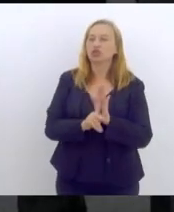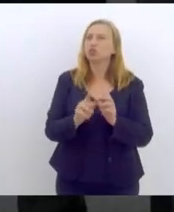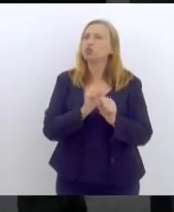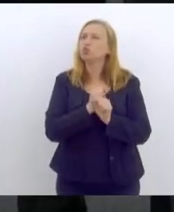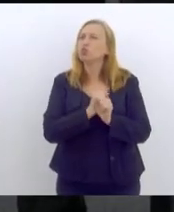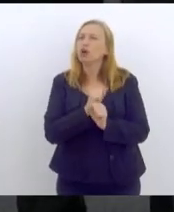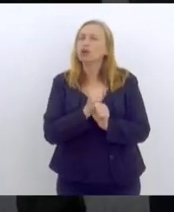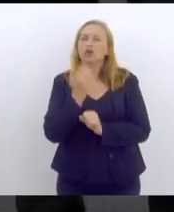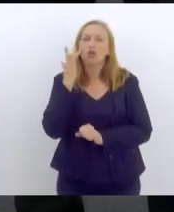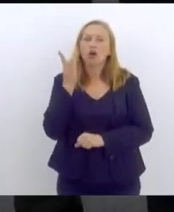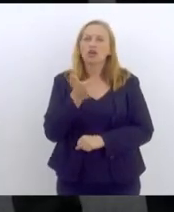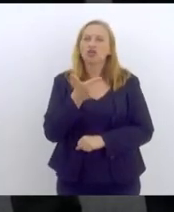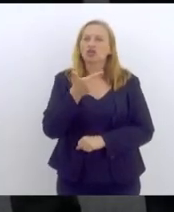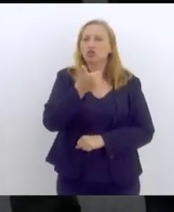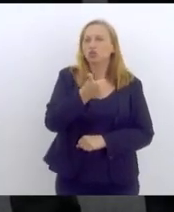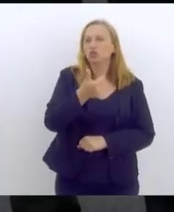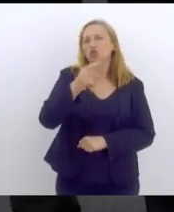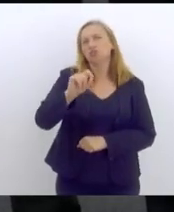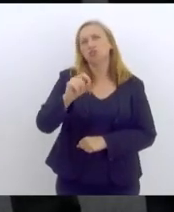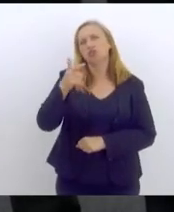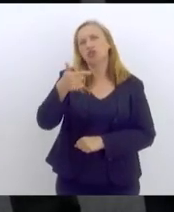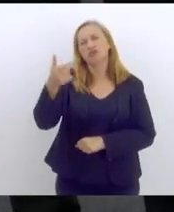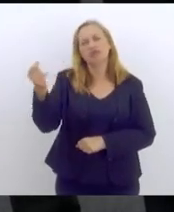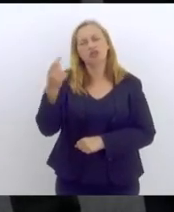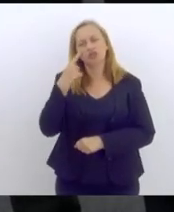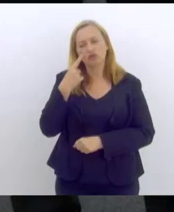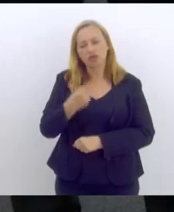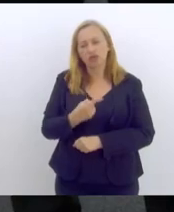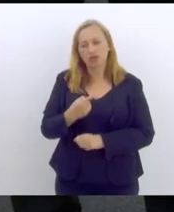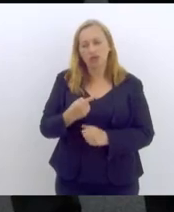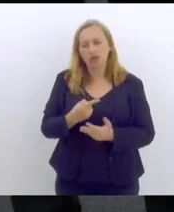se eu não me engano, 2020, deixa eu só conferir aqui,